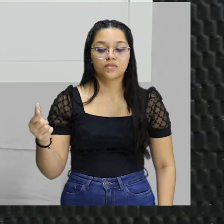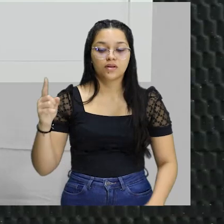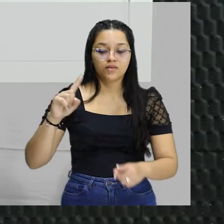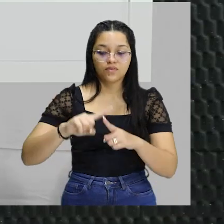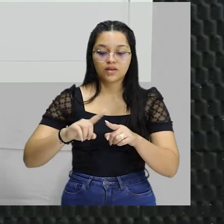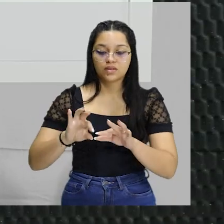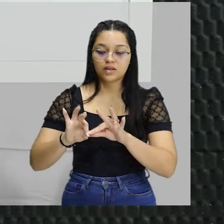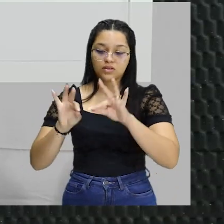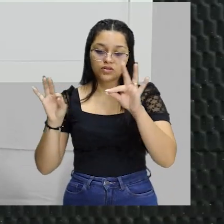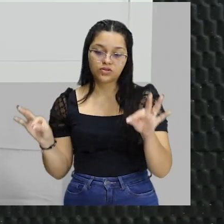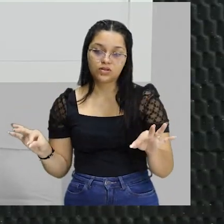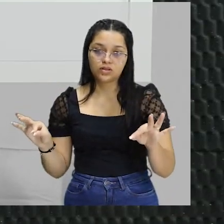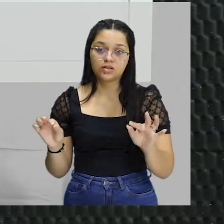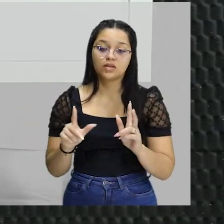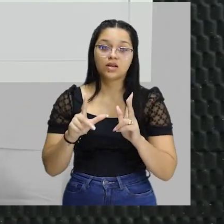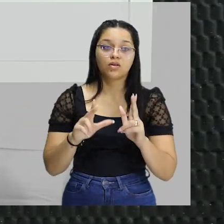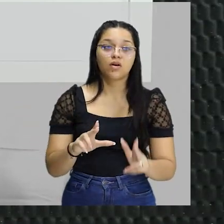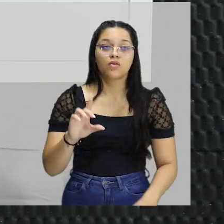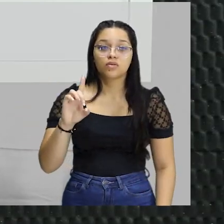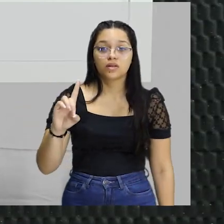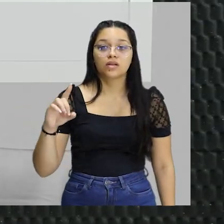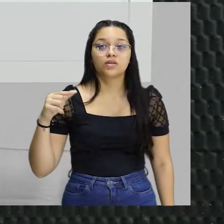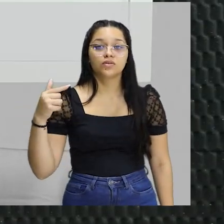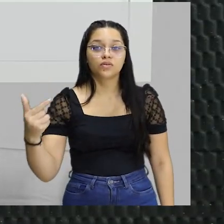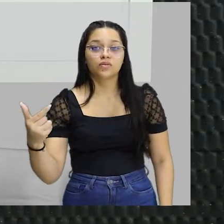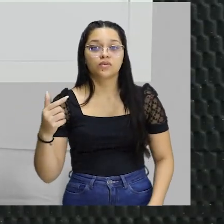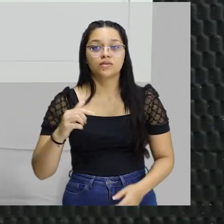vezes a distância que é D2.